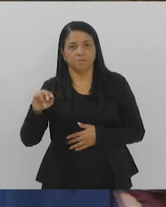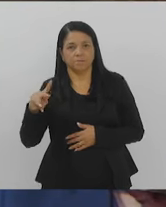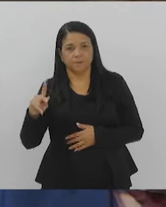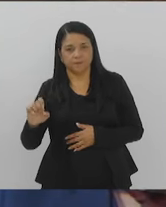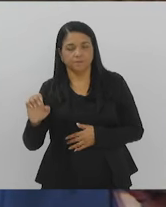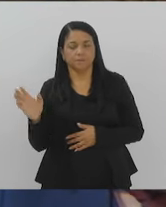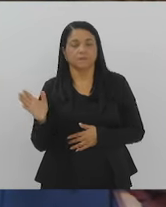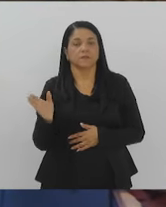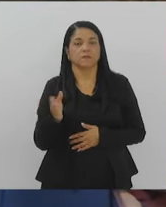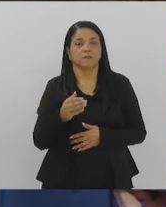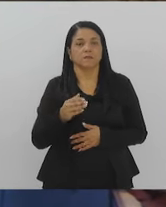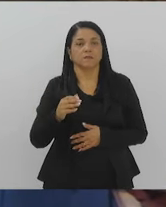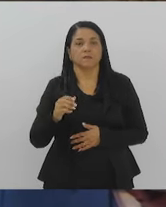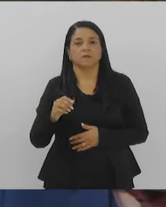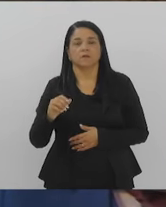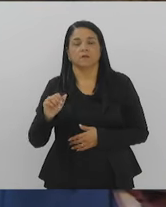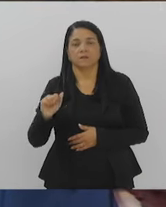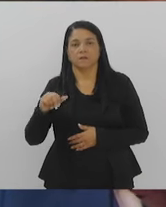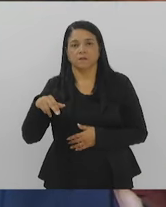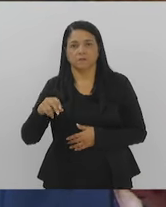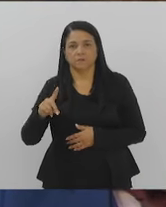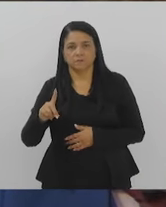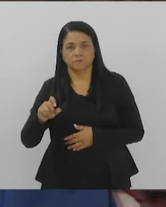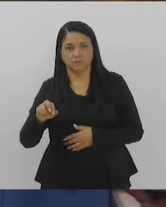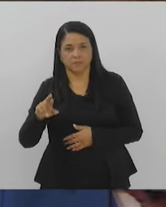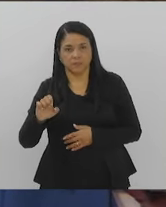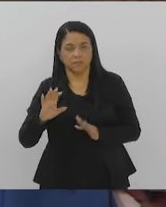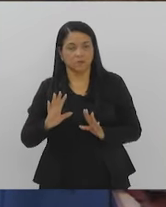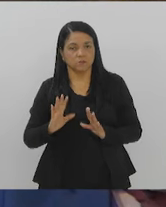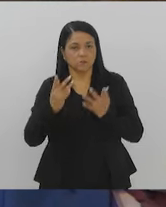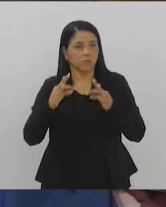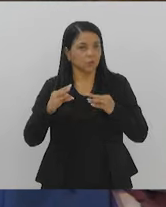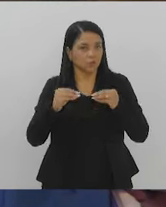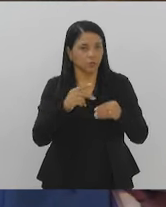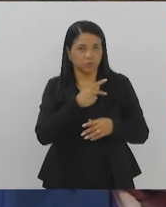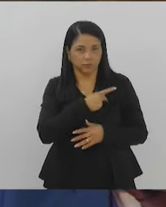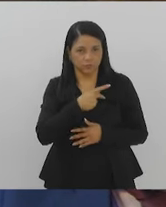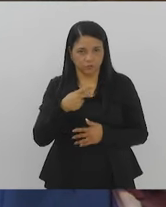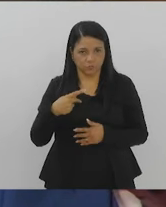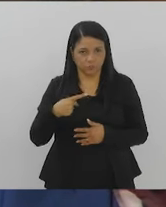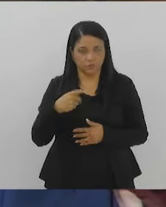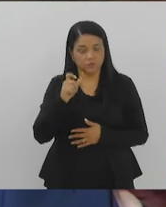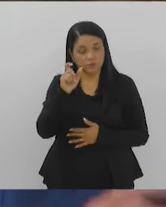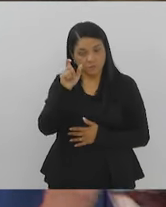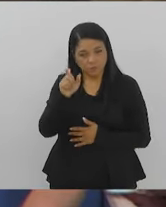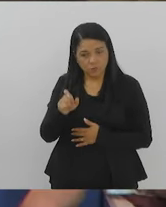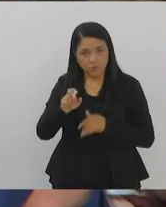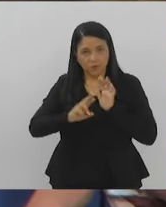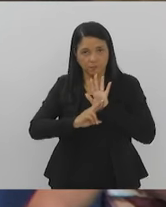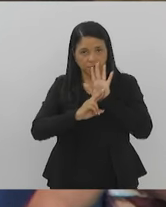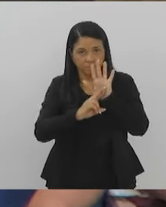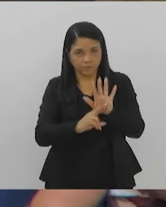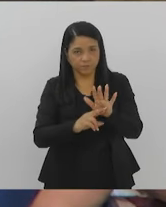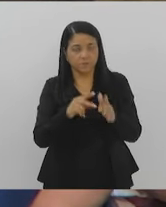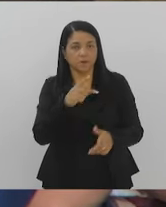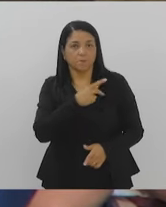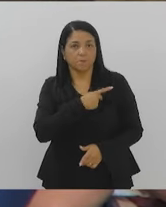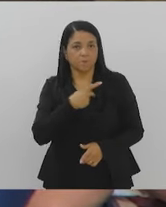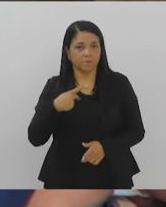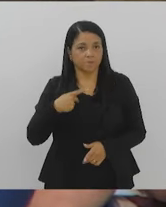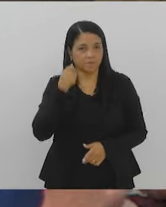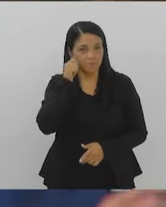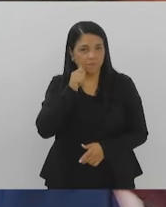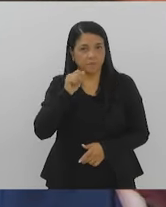saudar a todos os pastores que aqui estão, bem como na pessoa da pastora, querida pastora